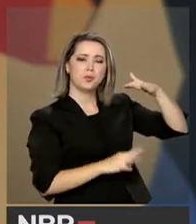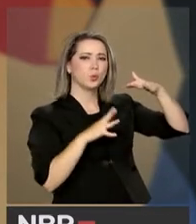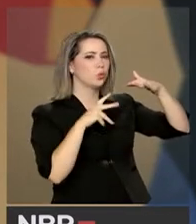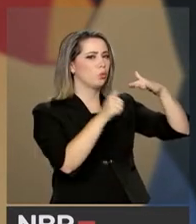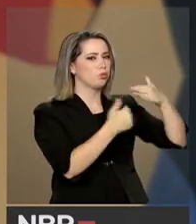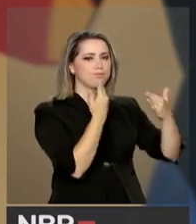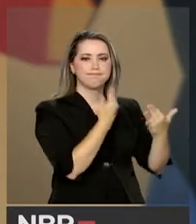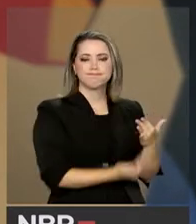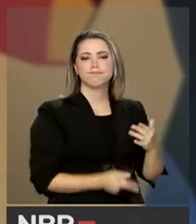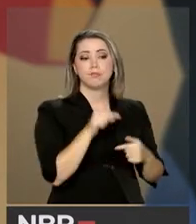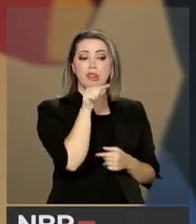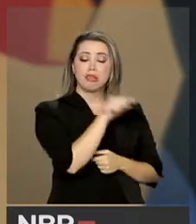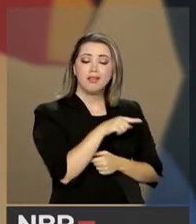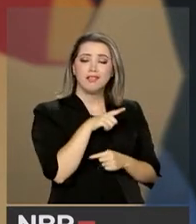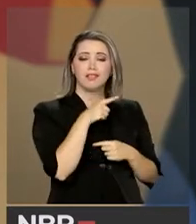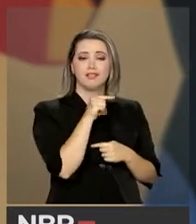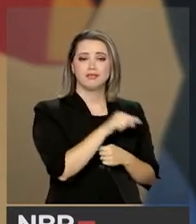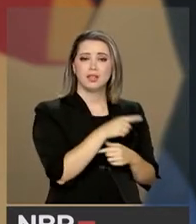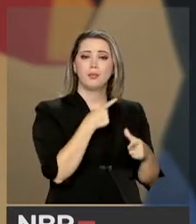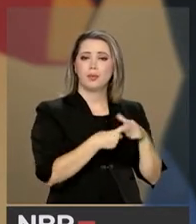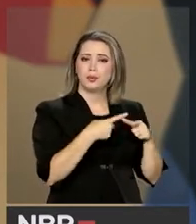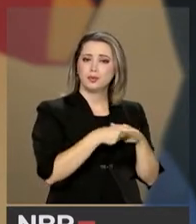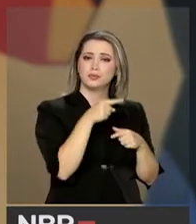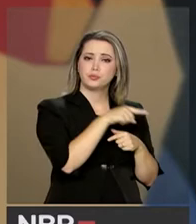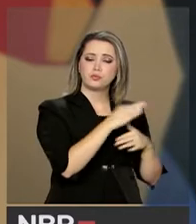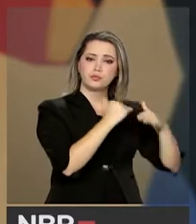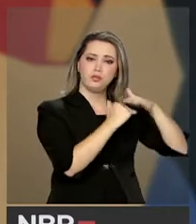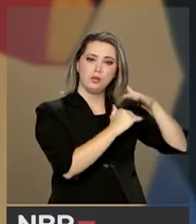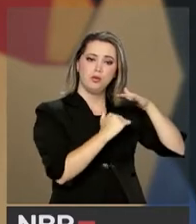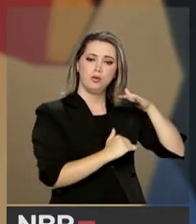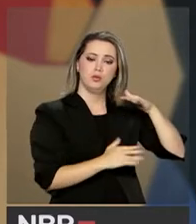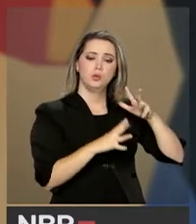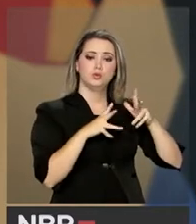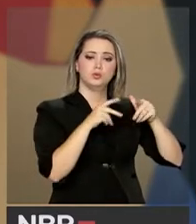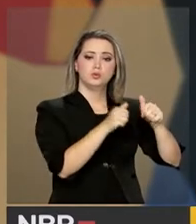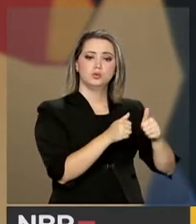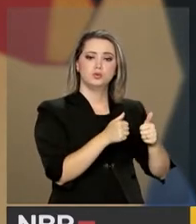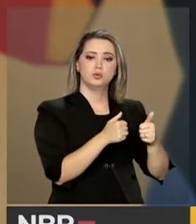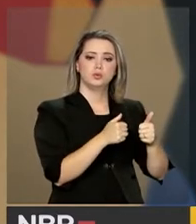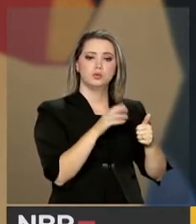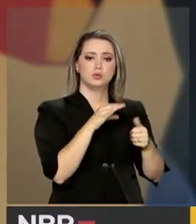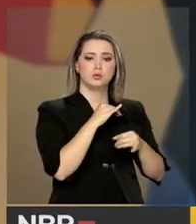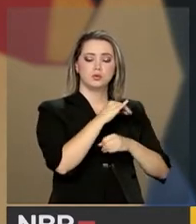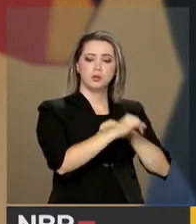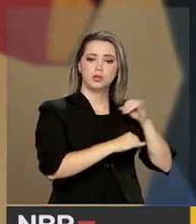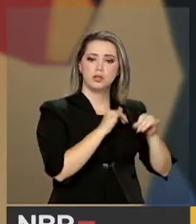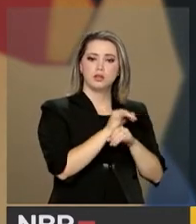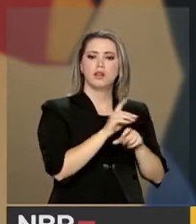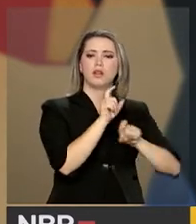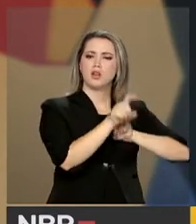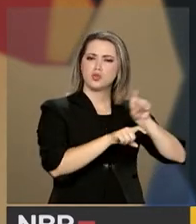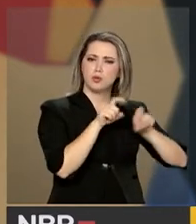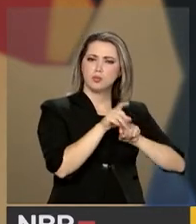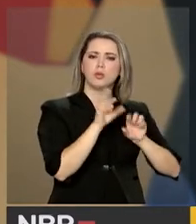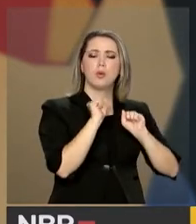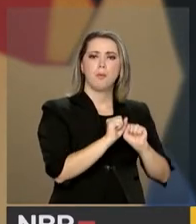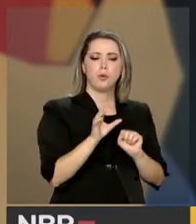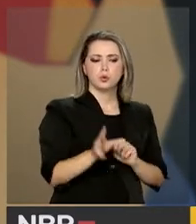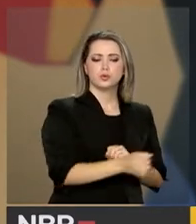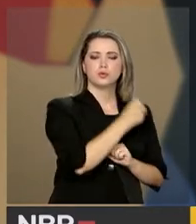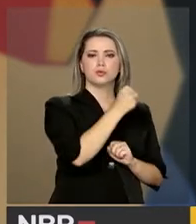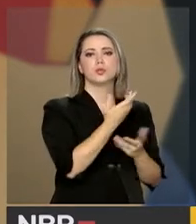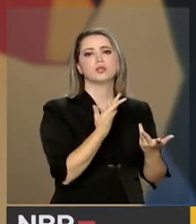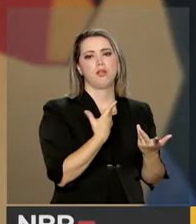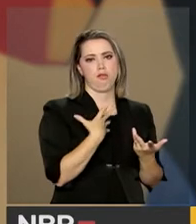caso especificamente, o acervo, como é um acervo digital, é possível resgatar ele